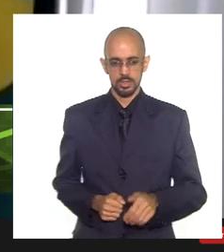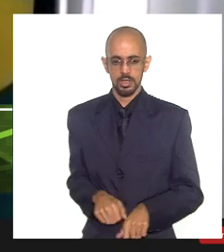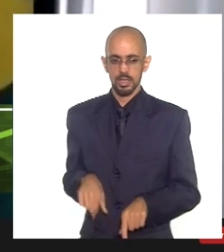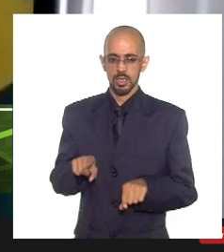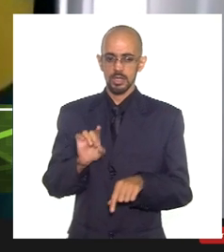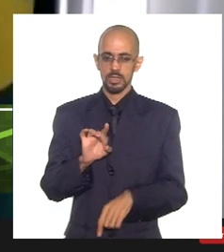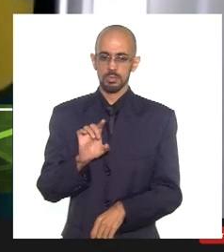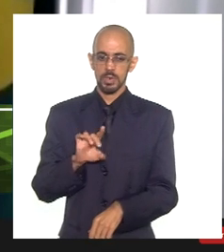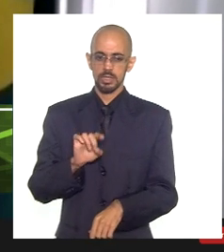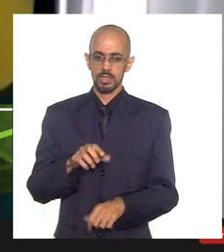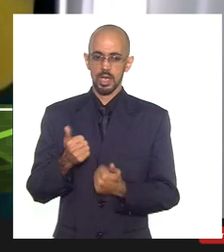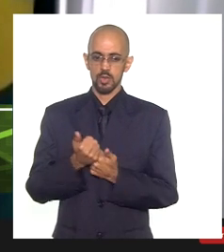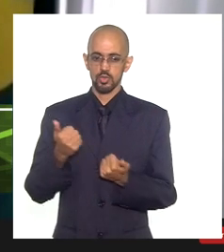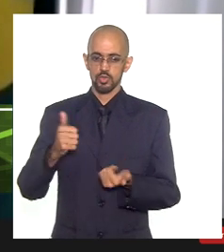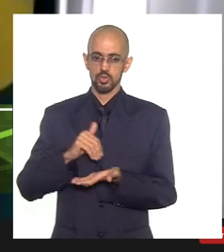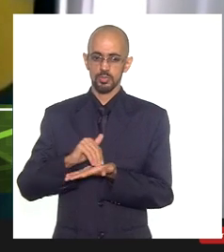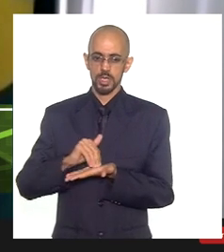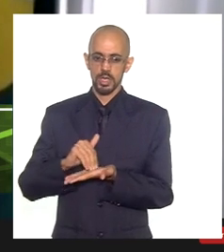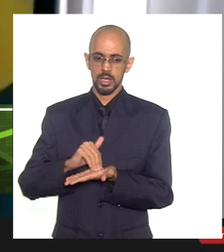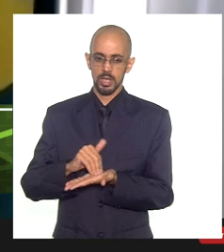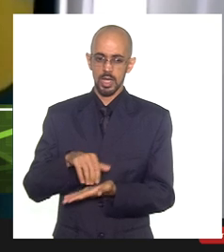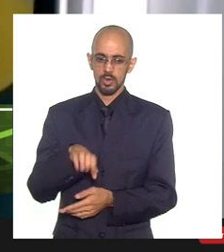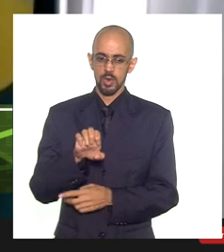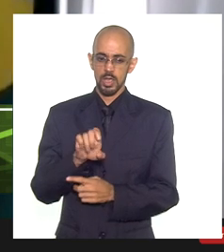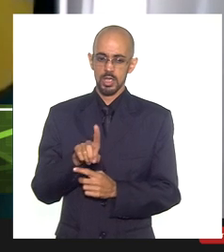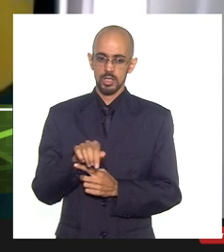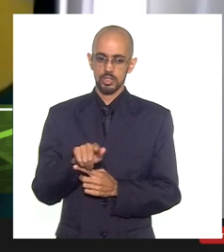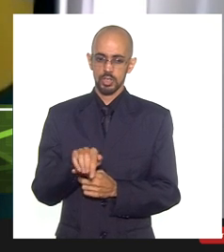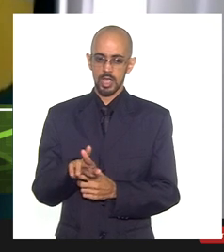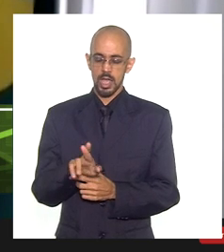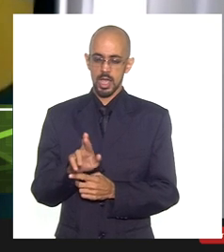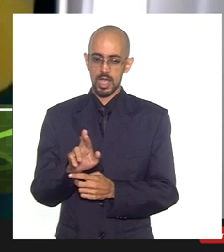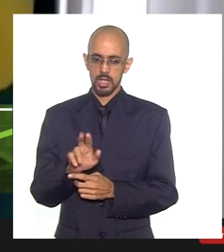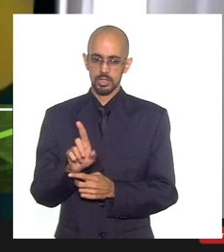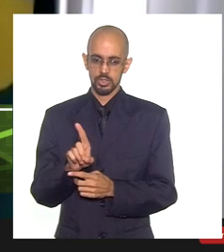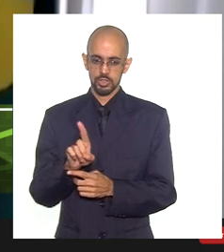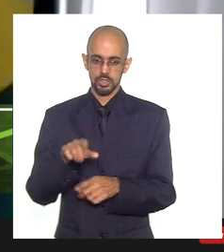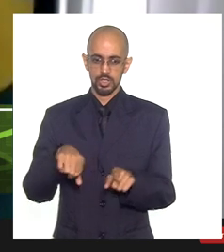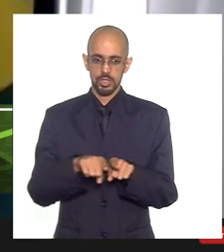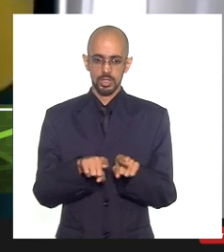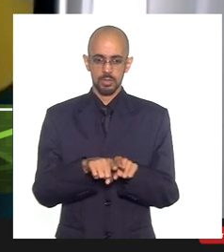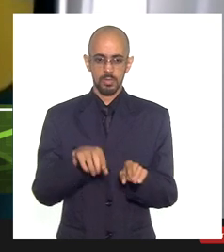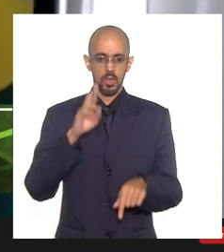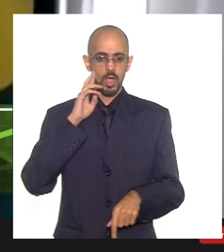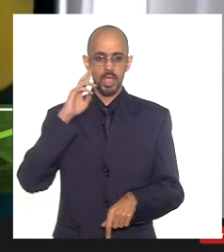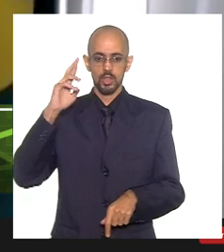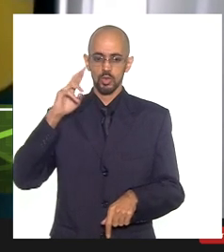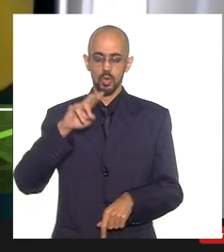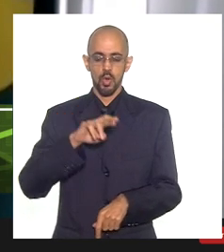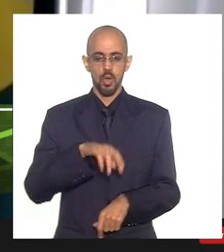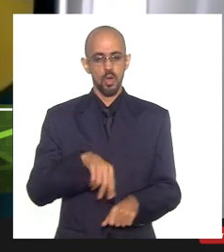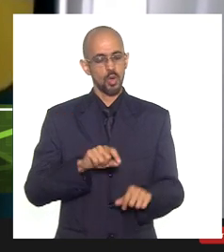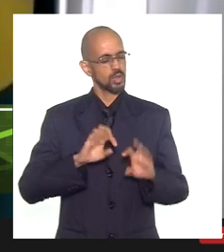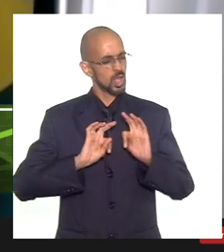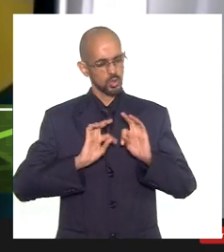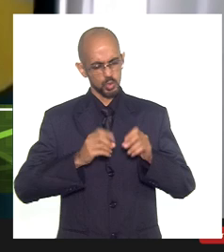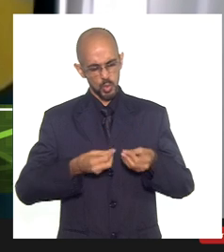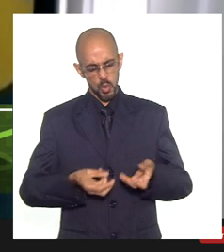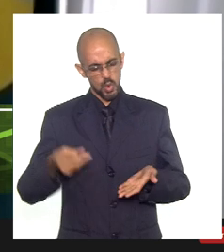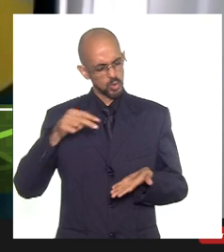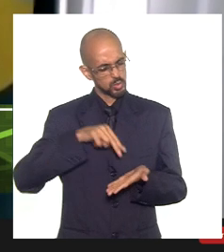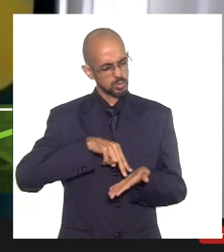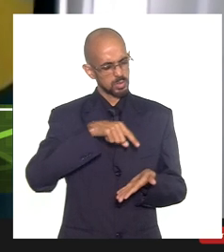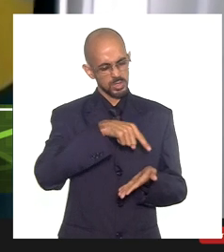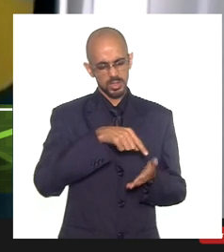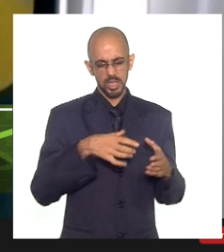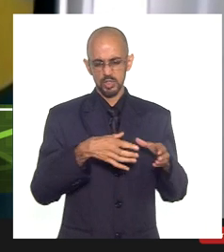especial o subsecretário Edgar Leite representando a SET que é o reitor Ricardo Lodi da UERJ todos os coletivos